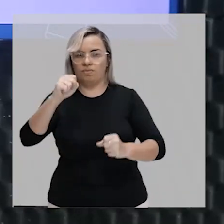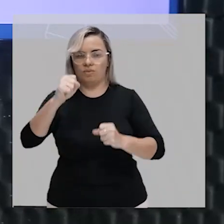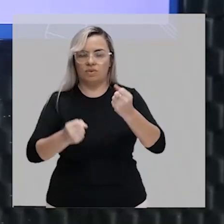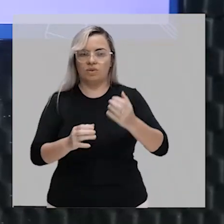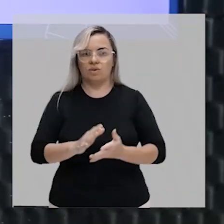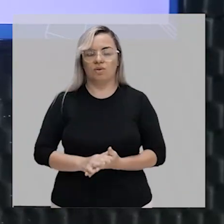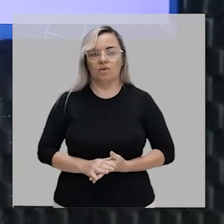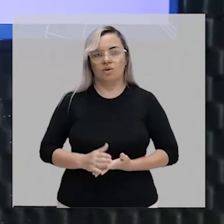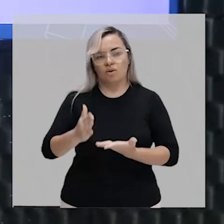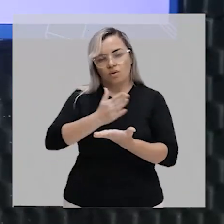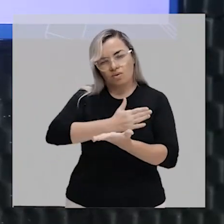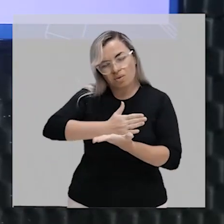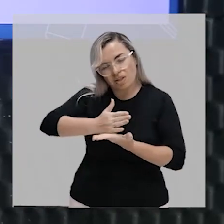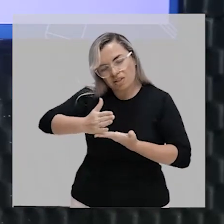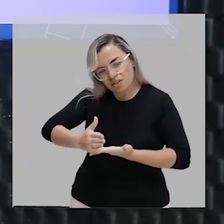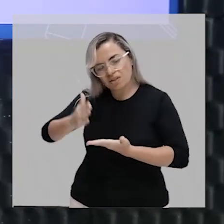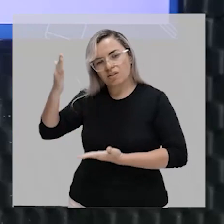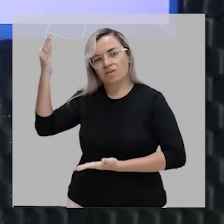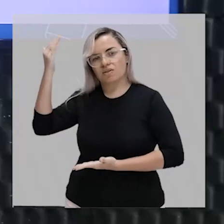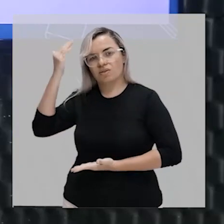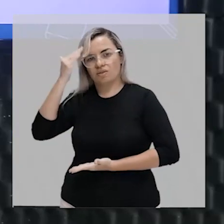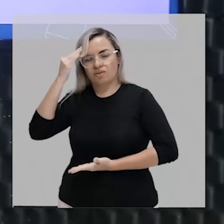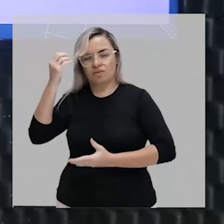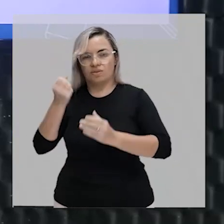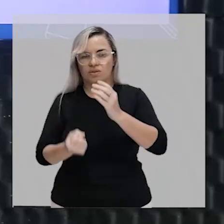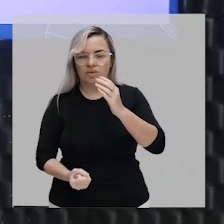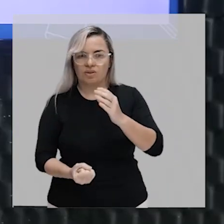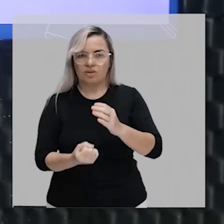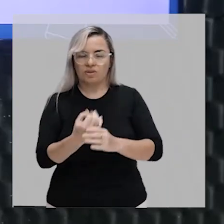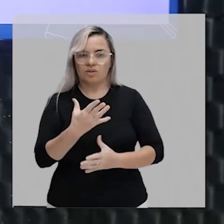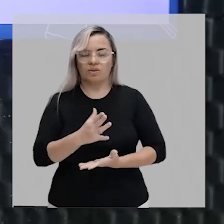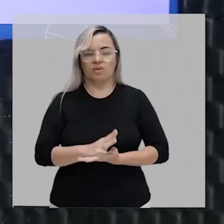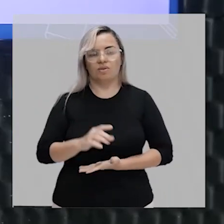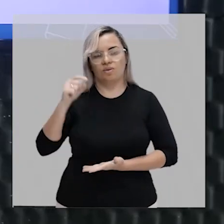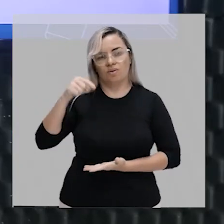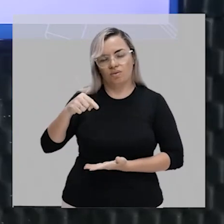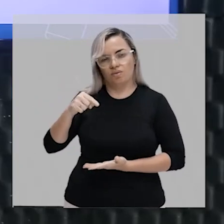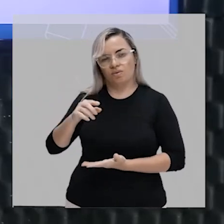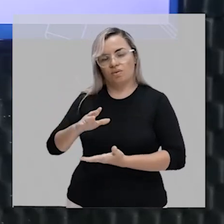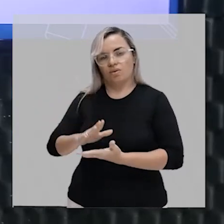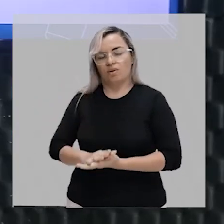poder compreender o surgimento do chamado